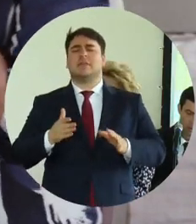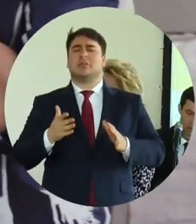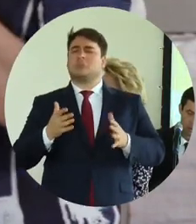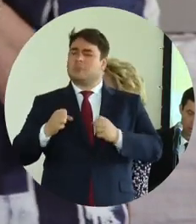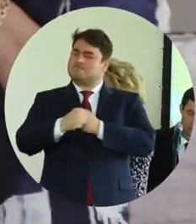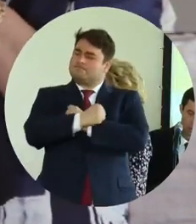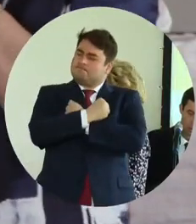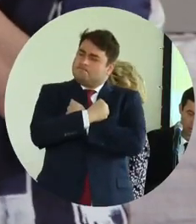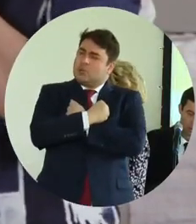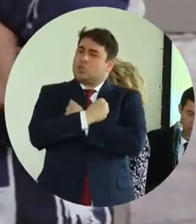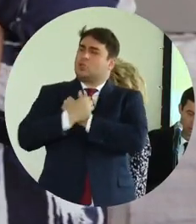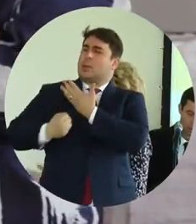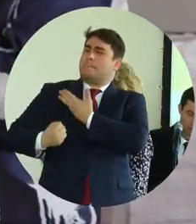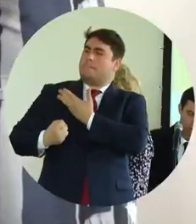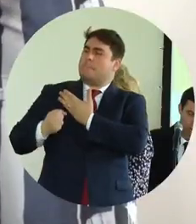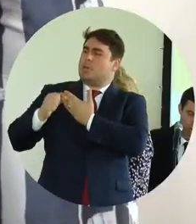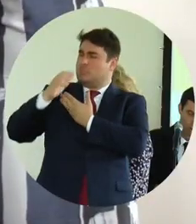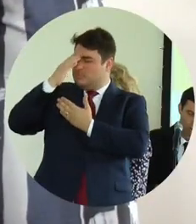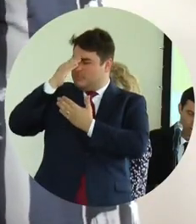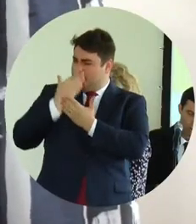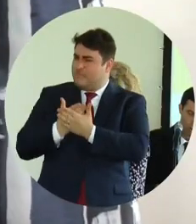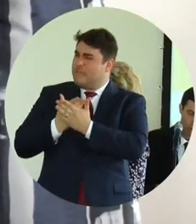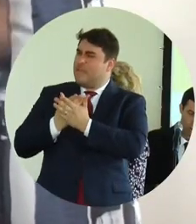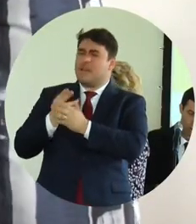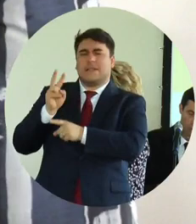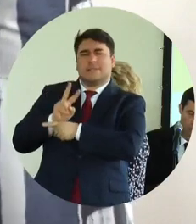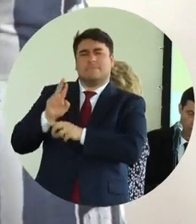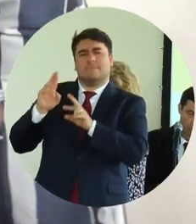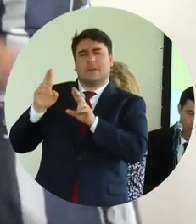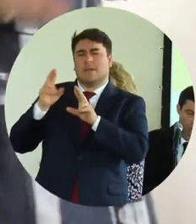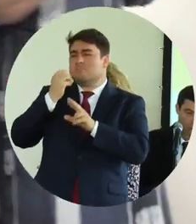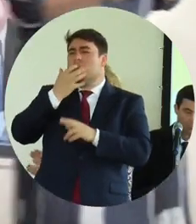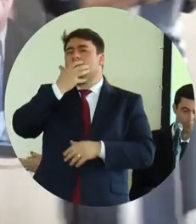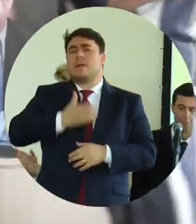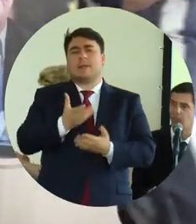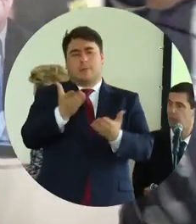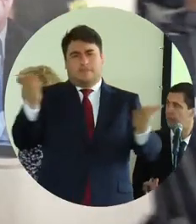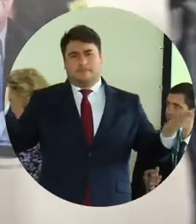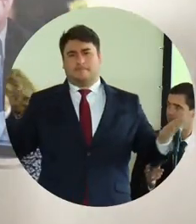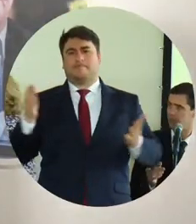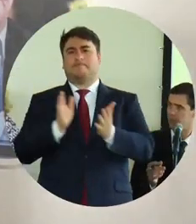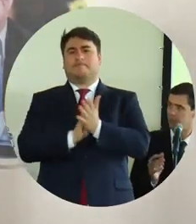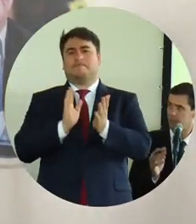amigo, da fé, da esperança. Bom Natal!